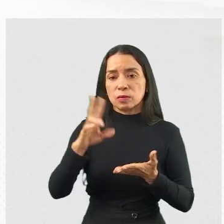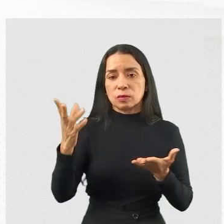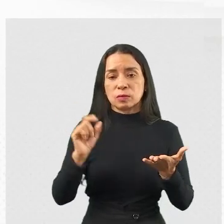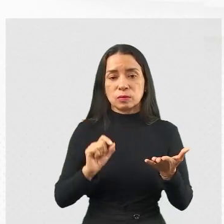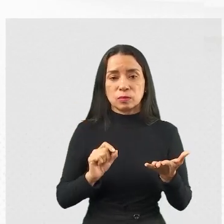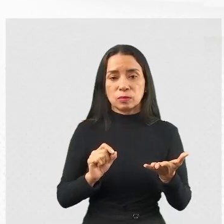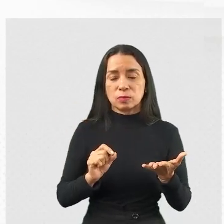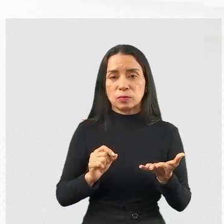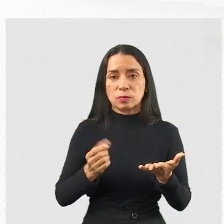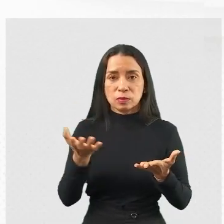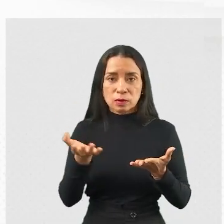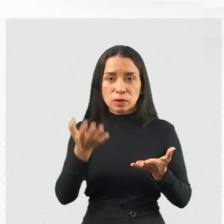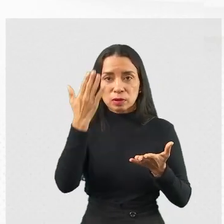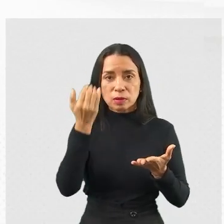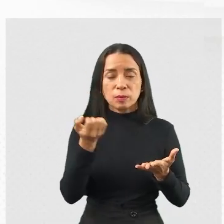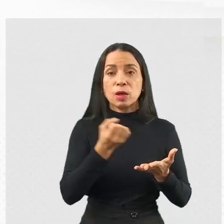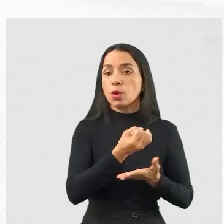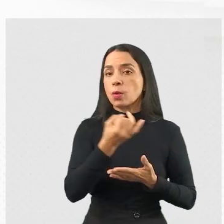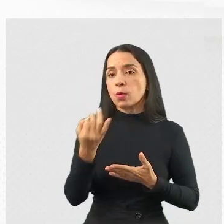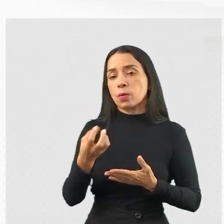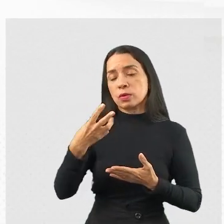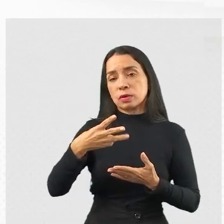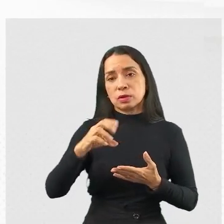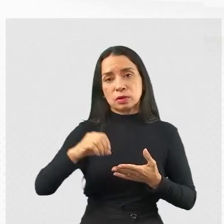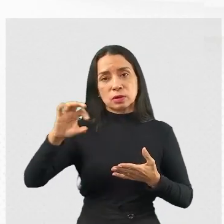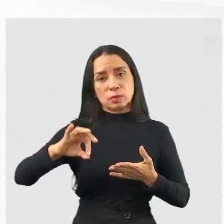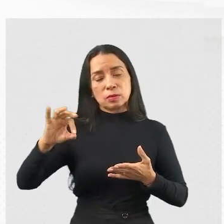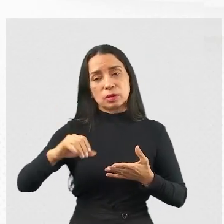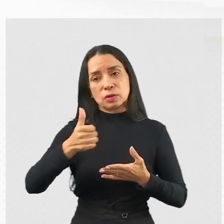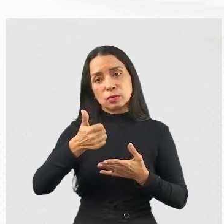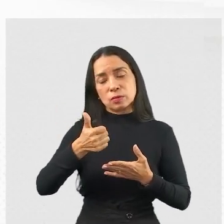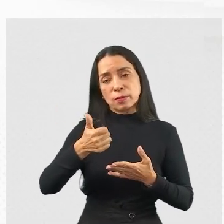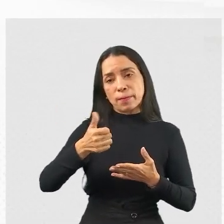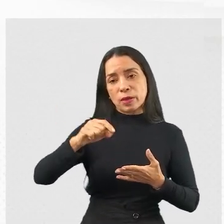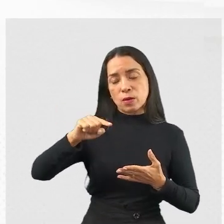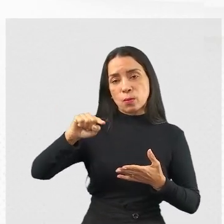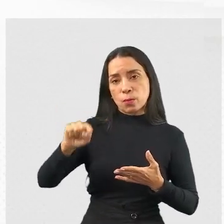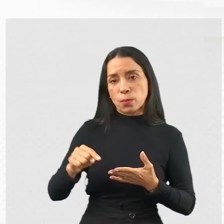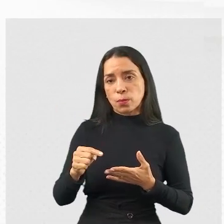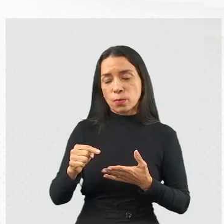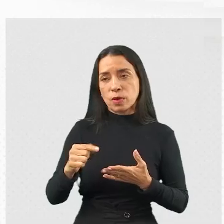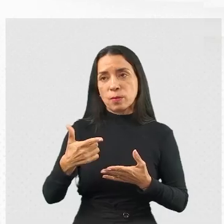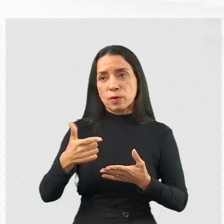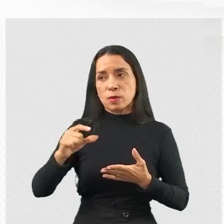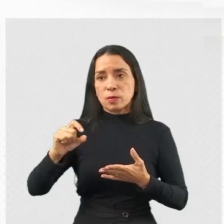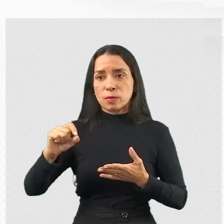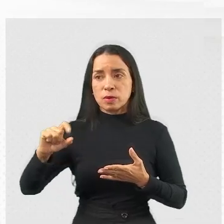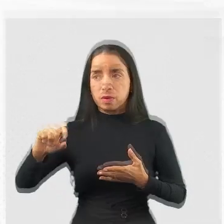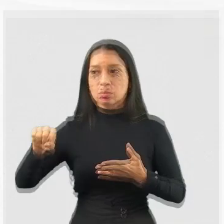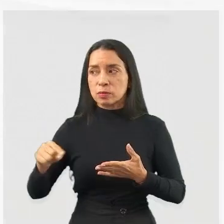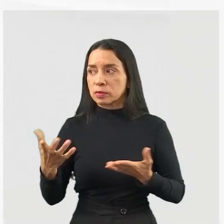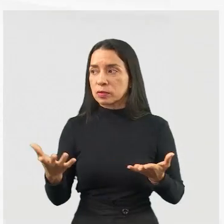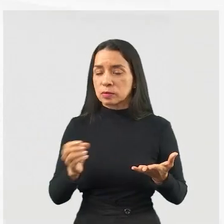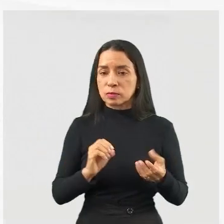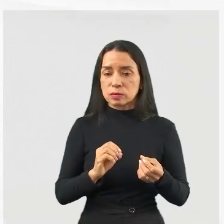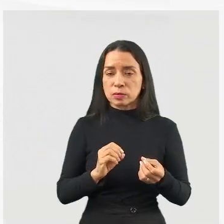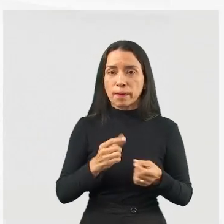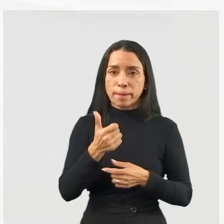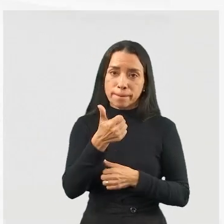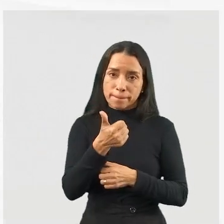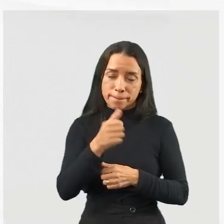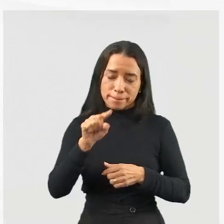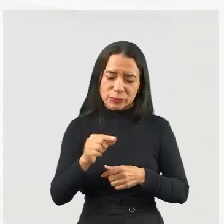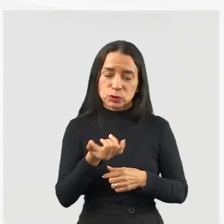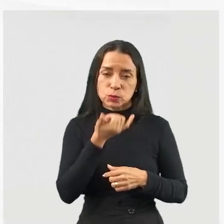quanto é 30% de 1.200. Olha, pessoal, é bem simples. Vamos lá. Você vai pegar esse 1.200, que é o valor que você